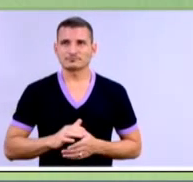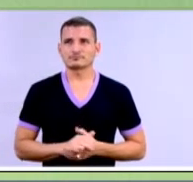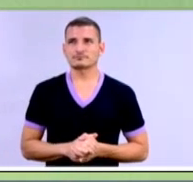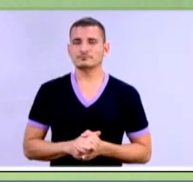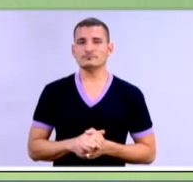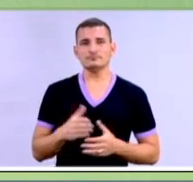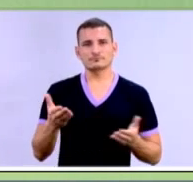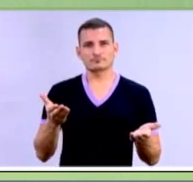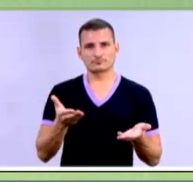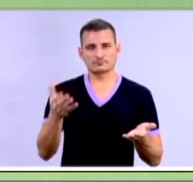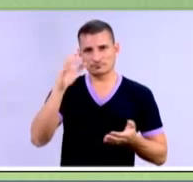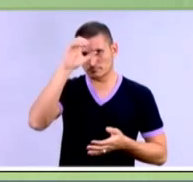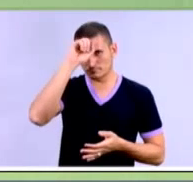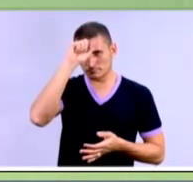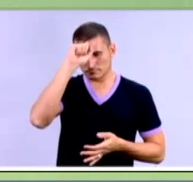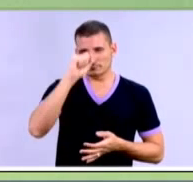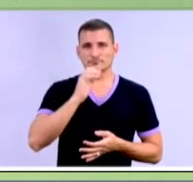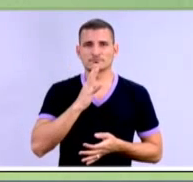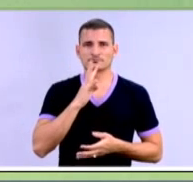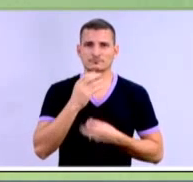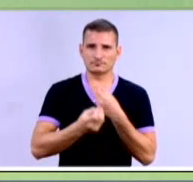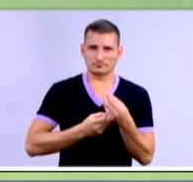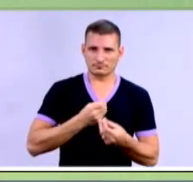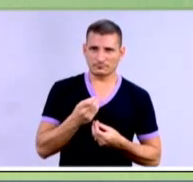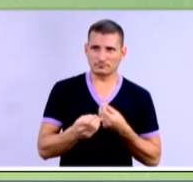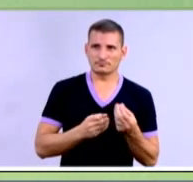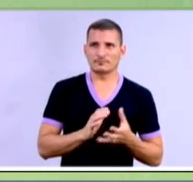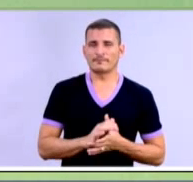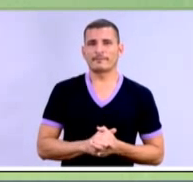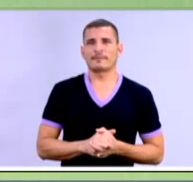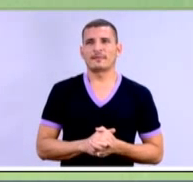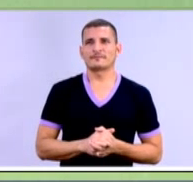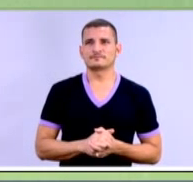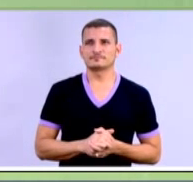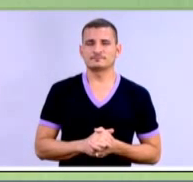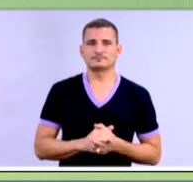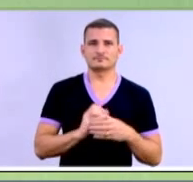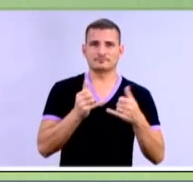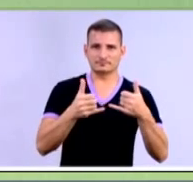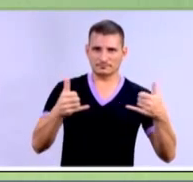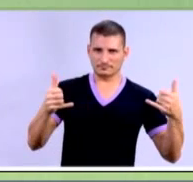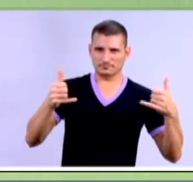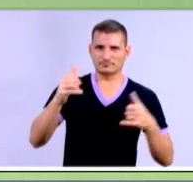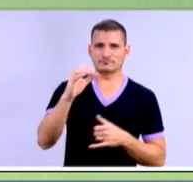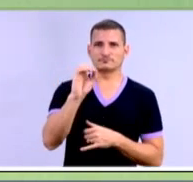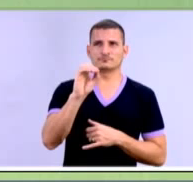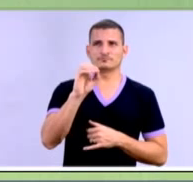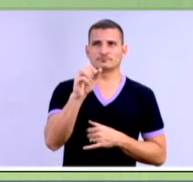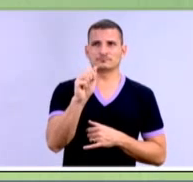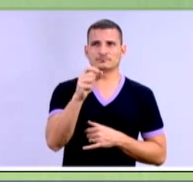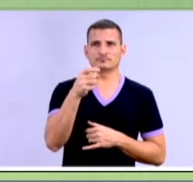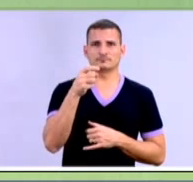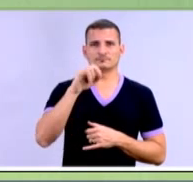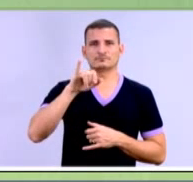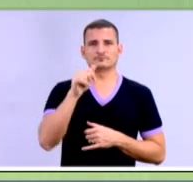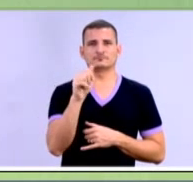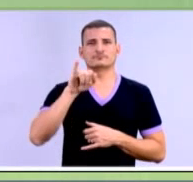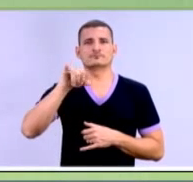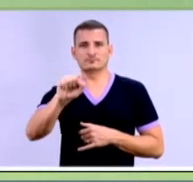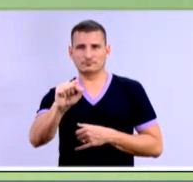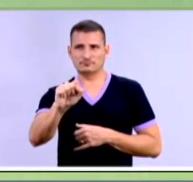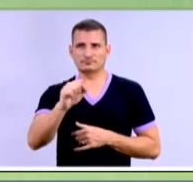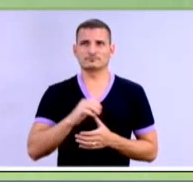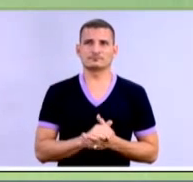vamos aprender a trabalhar a conhecer, né, os cabos coaxiais, os cabos de